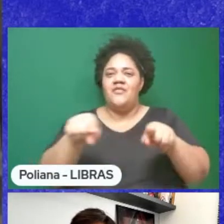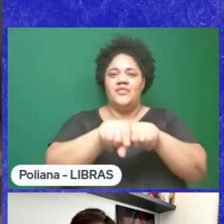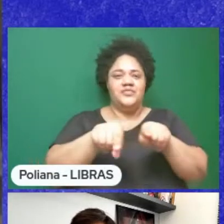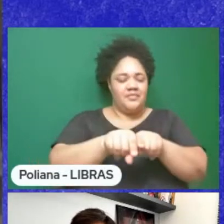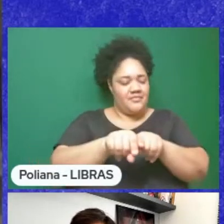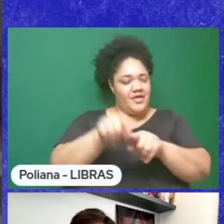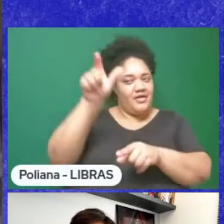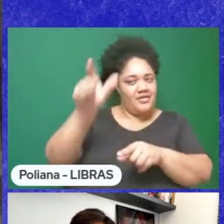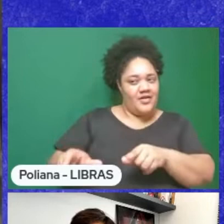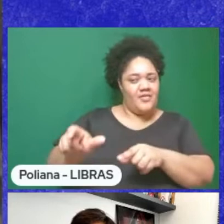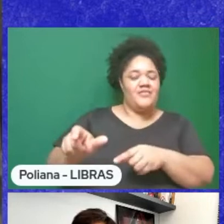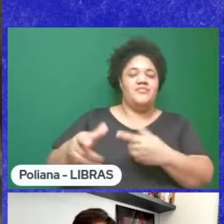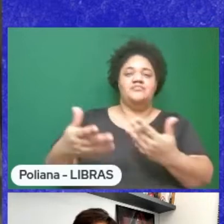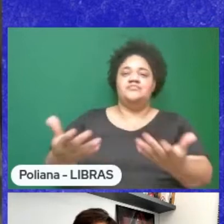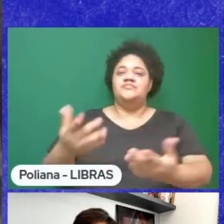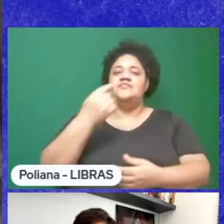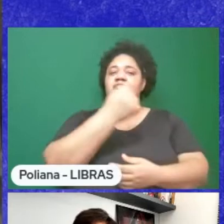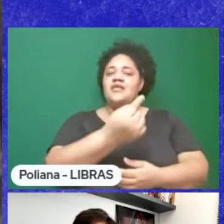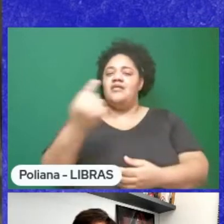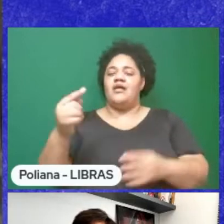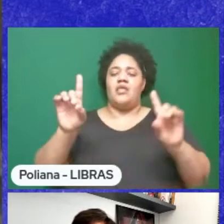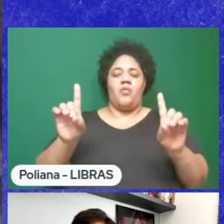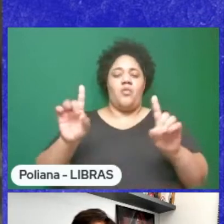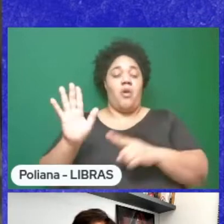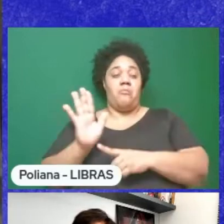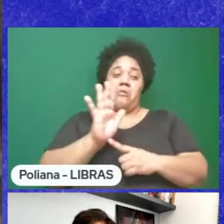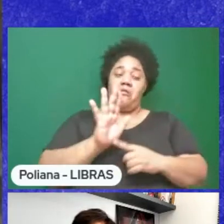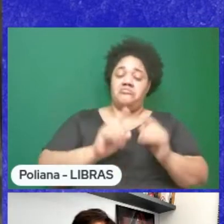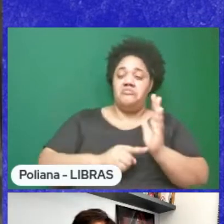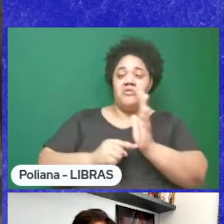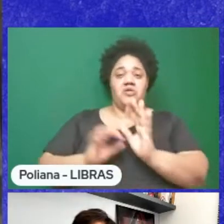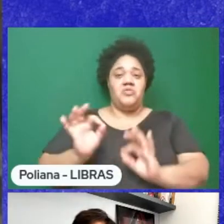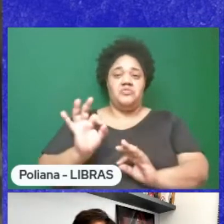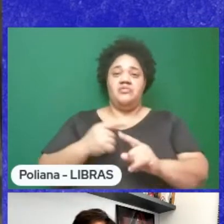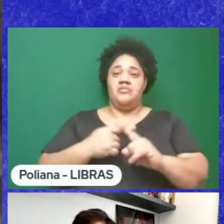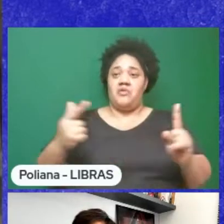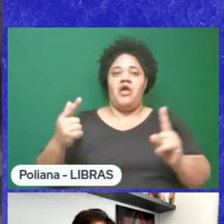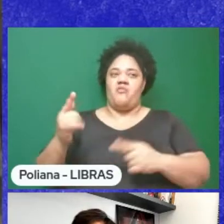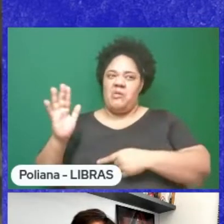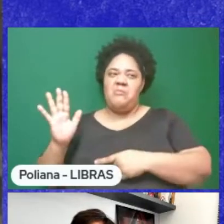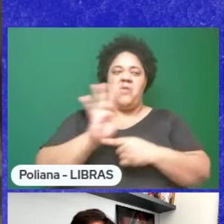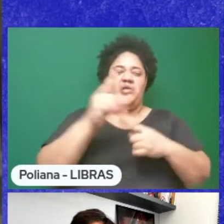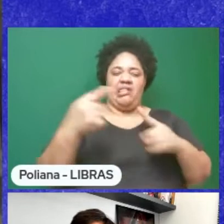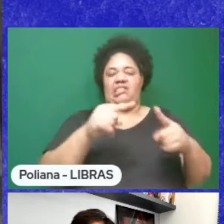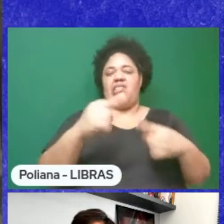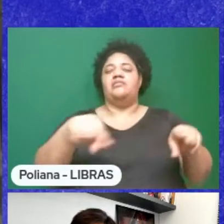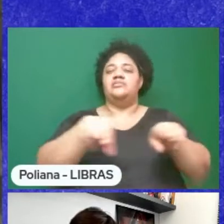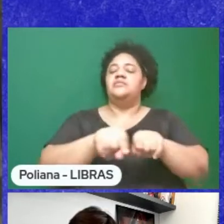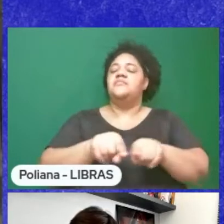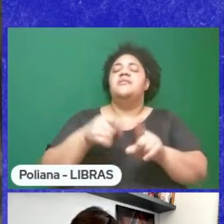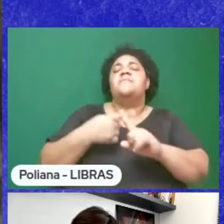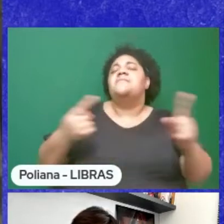na frente. E cada um na sua sutileza, ou não, né? Tem um ali que não tem nada de sutil. Mas enfim. Mas como é que foi para você também